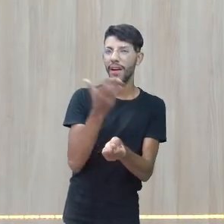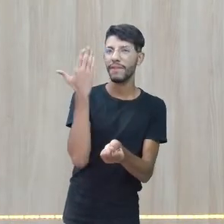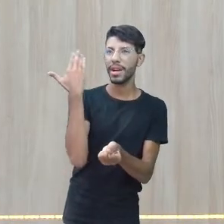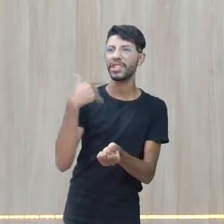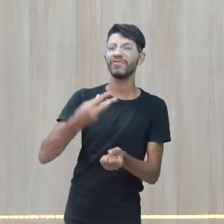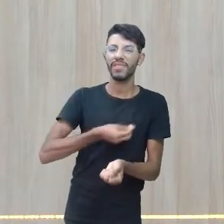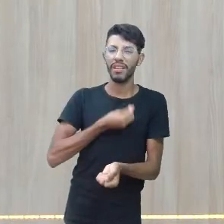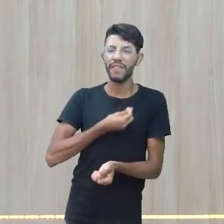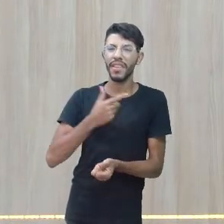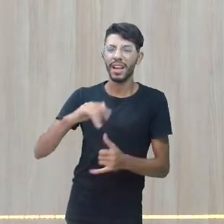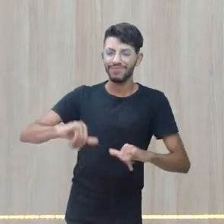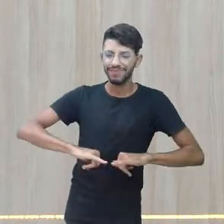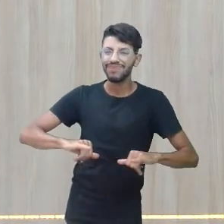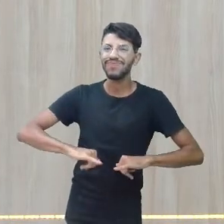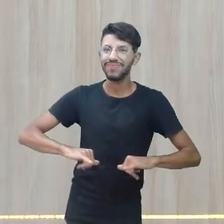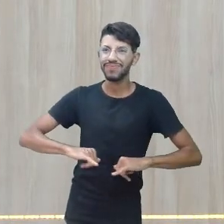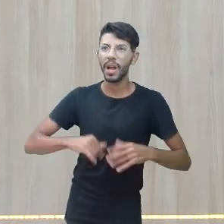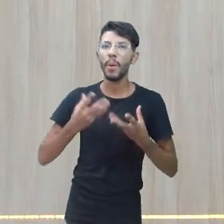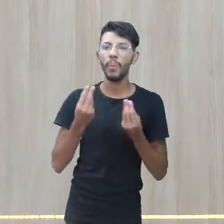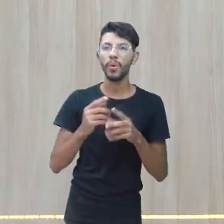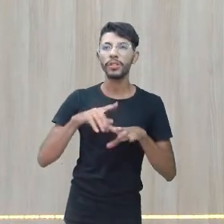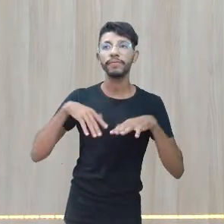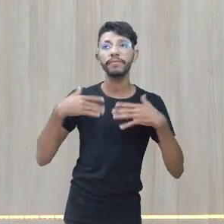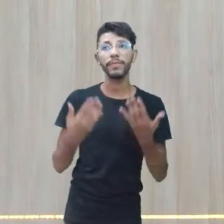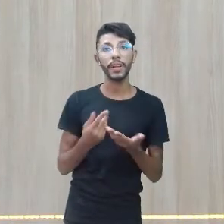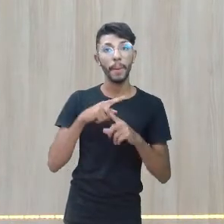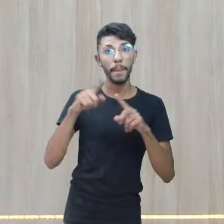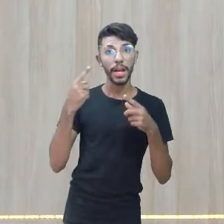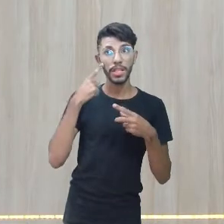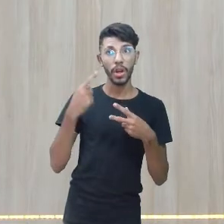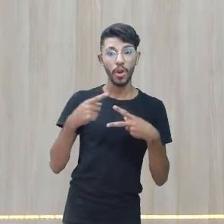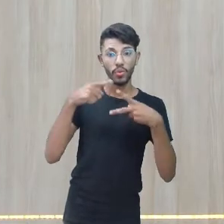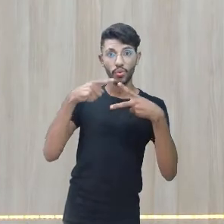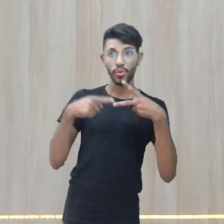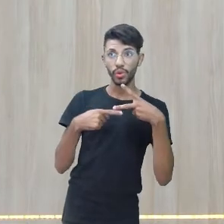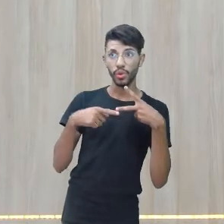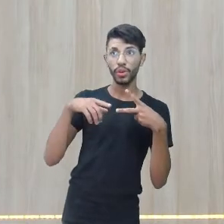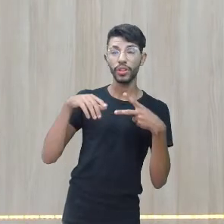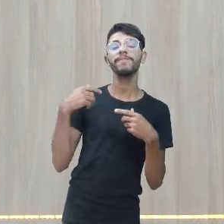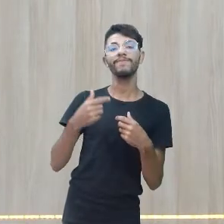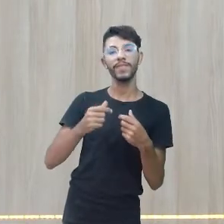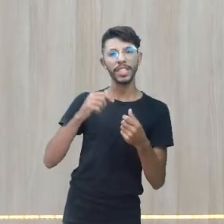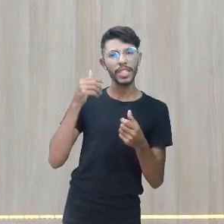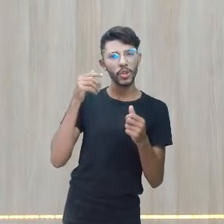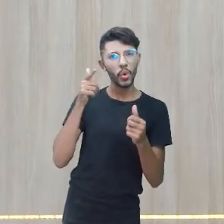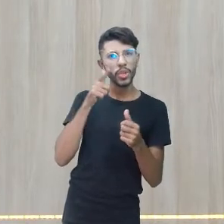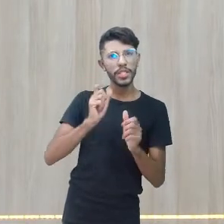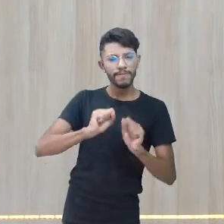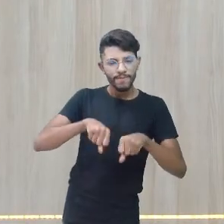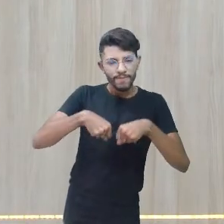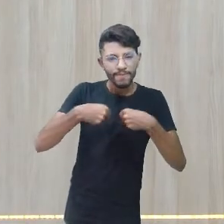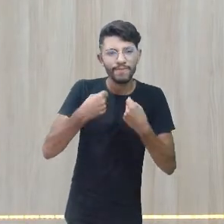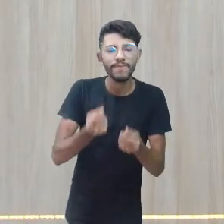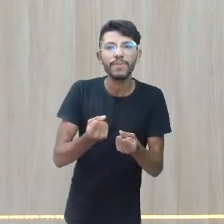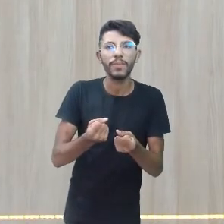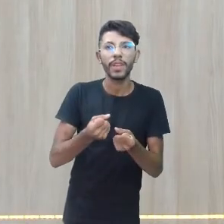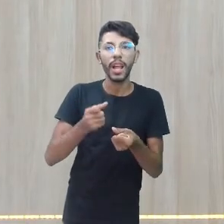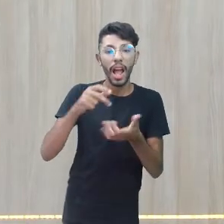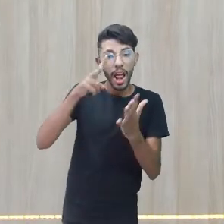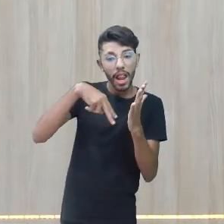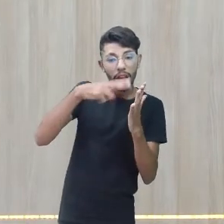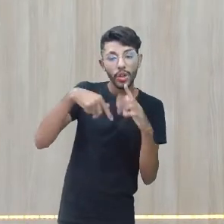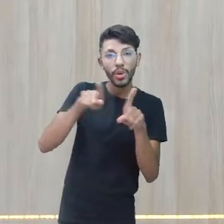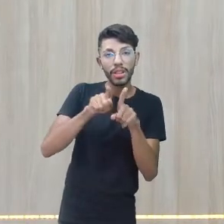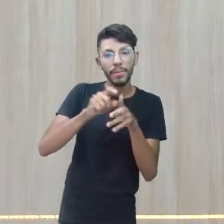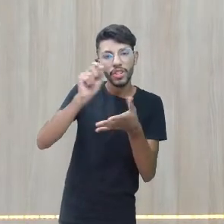mas esses aqui, eles se dedicaram à leitura e à criação de fábulas e foram os primeiros fabulistas. Isso traz